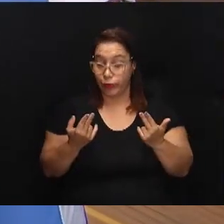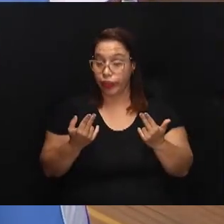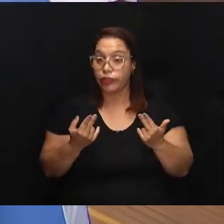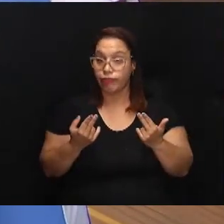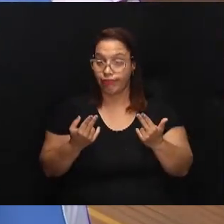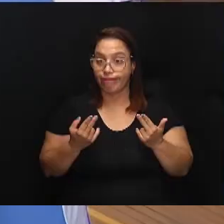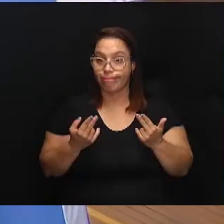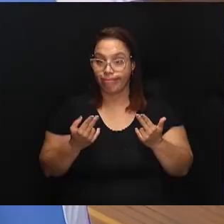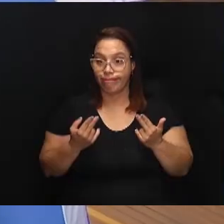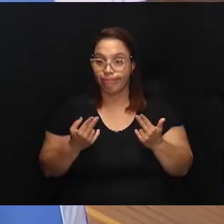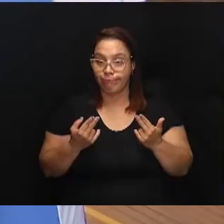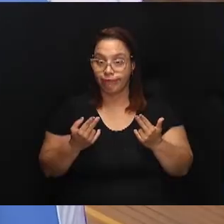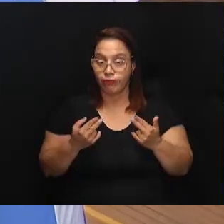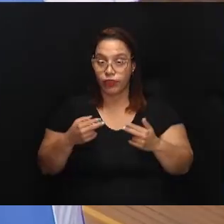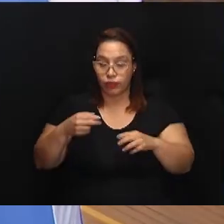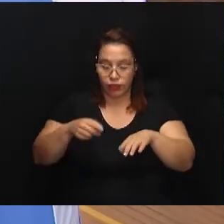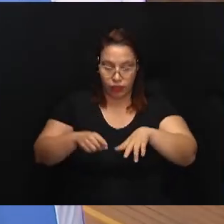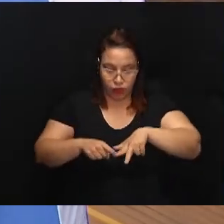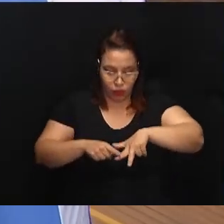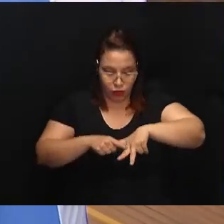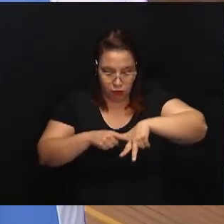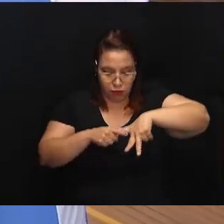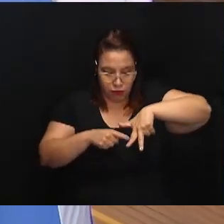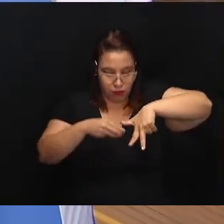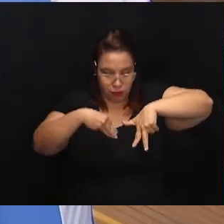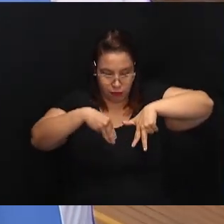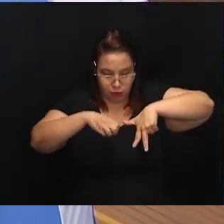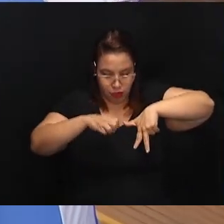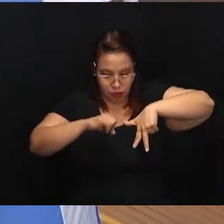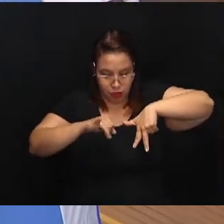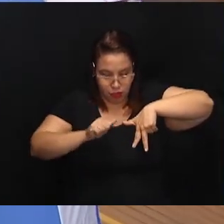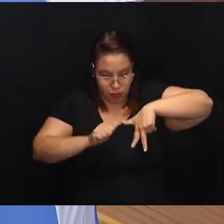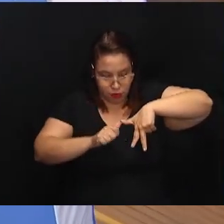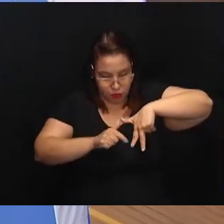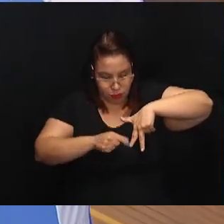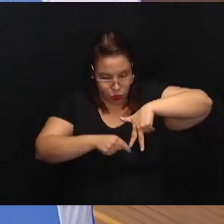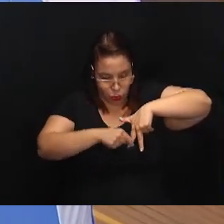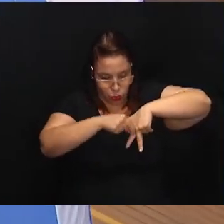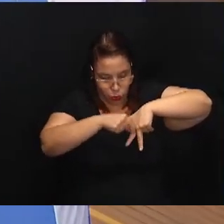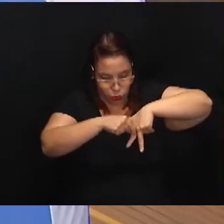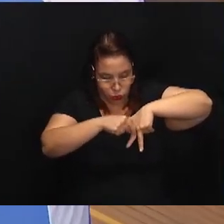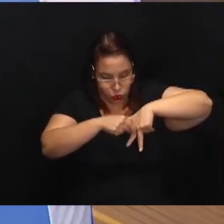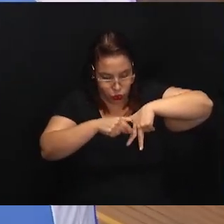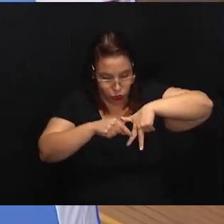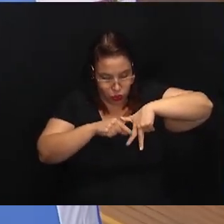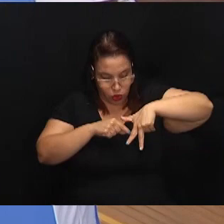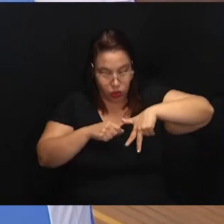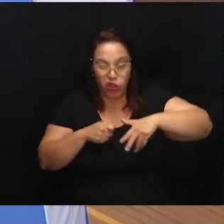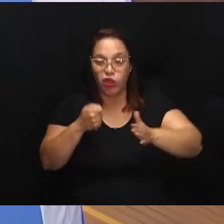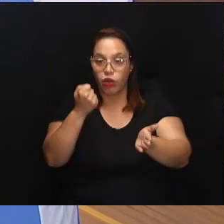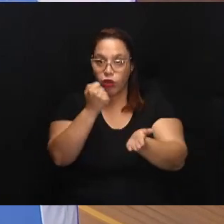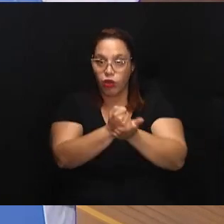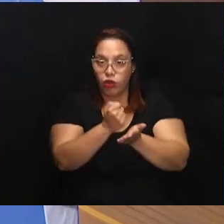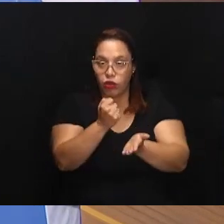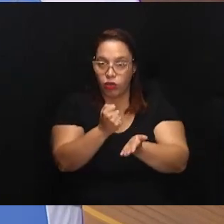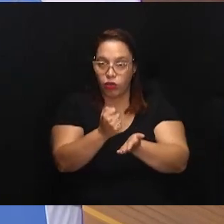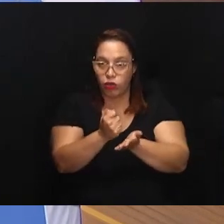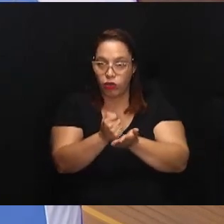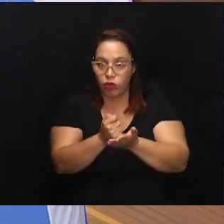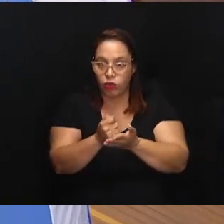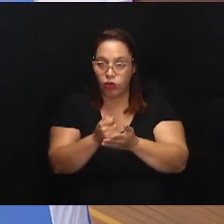né? Meia acima do tornozelo. Tem algumas equipes aí que tem a obrigatoriedade de ter